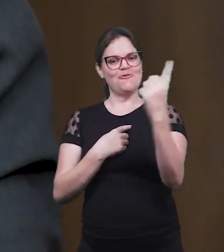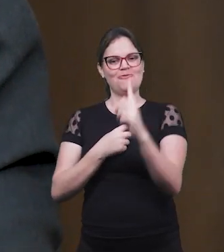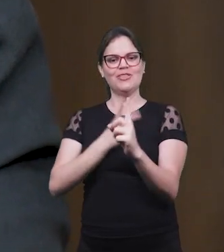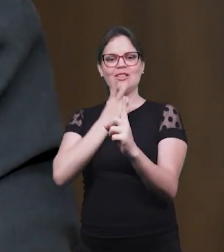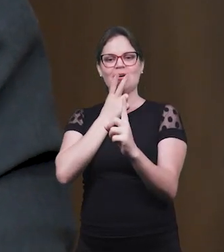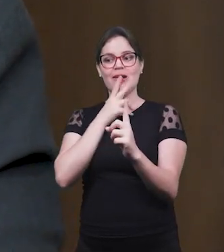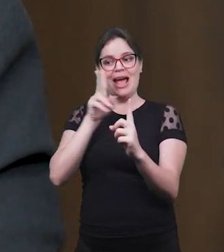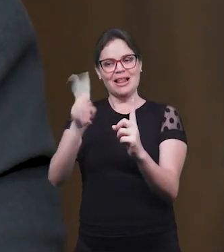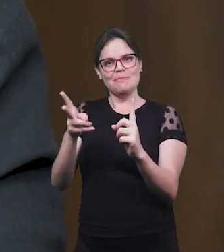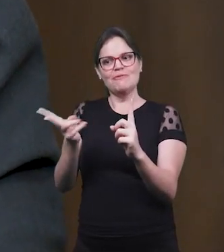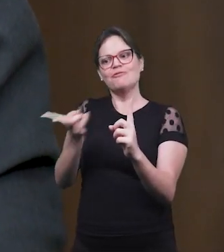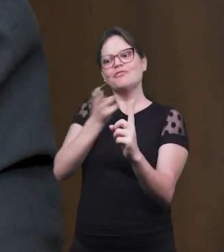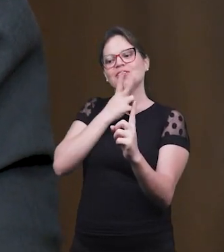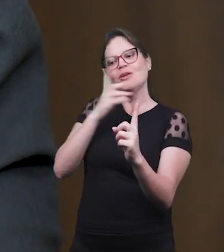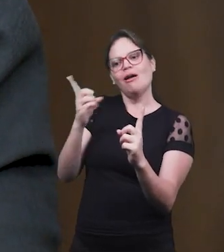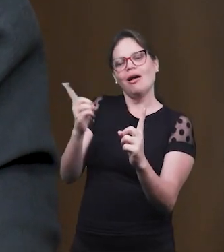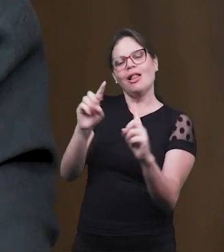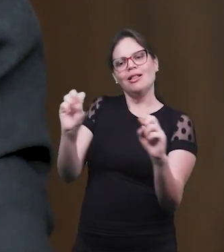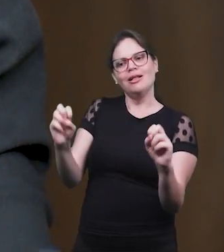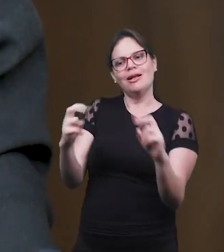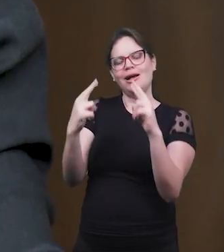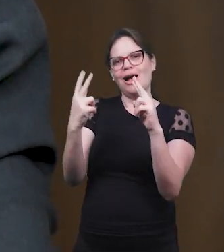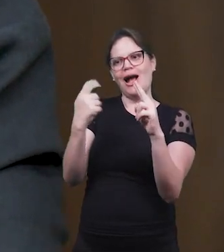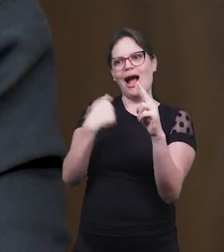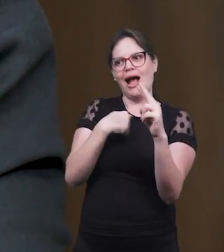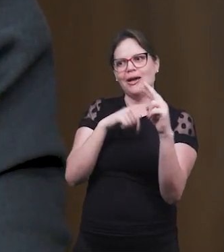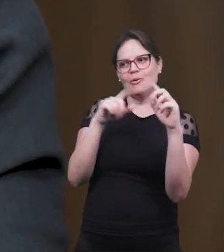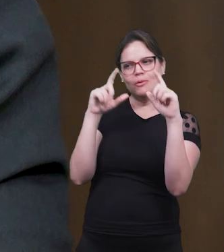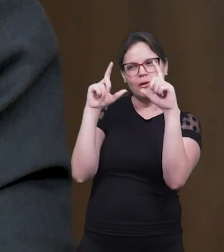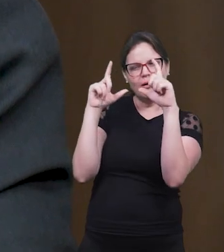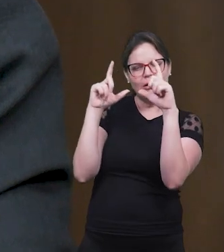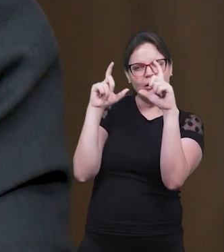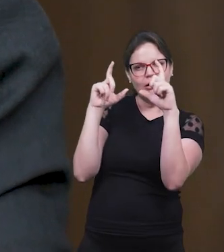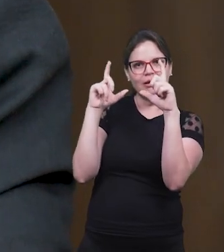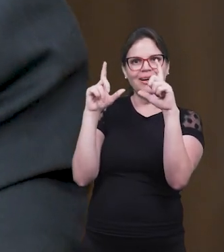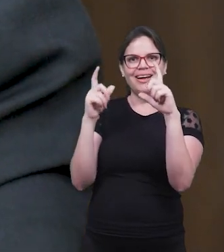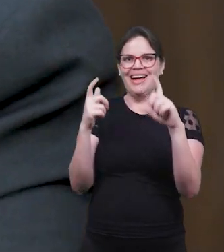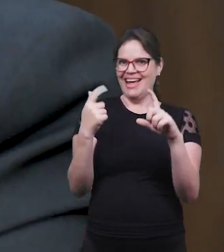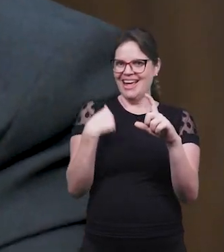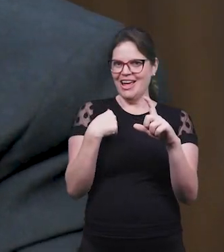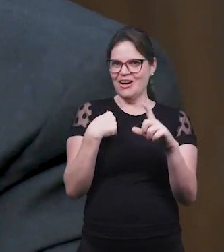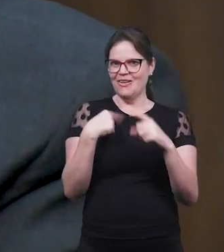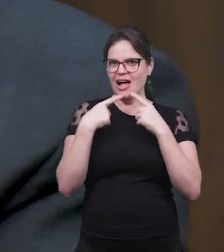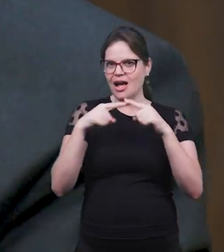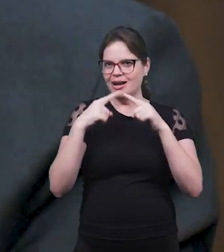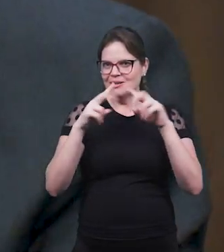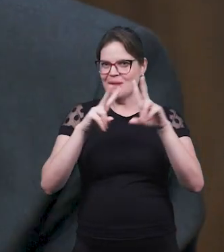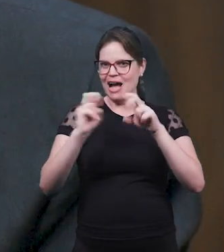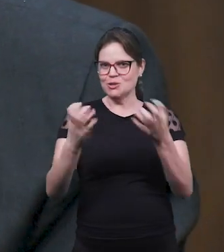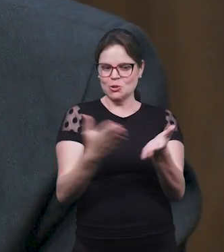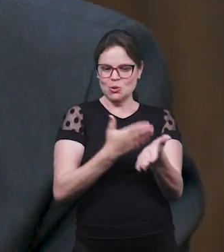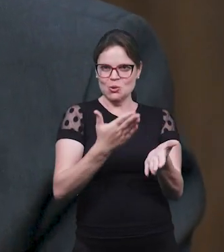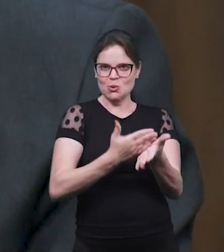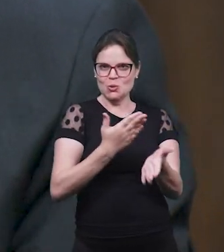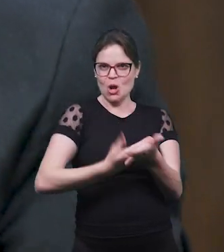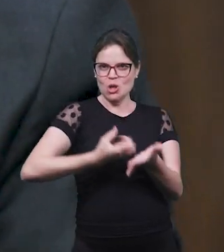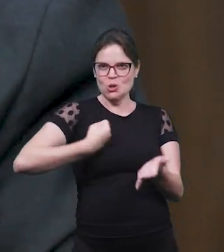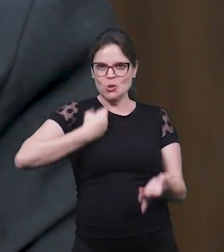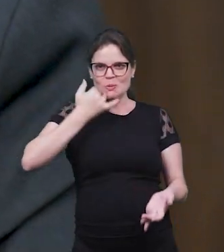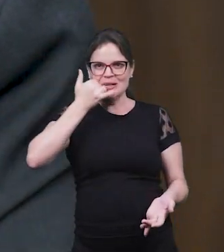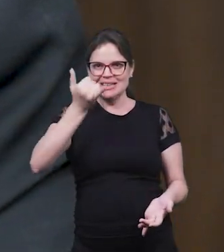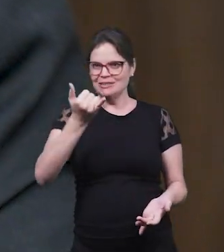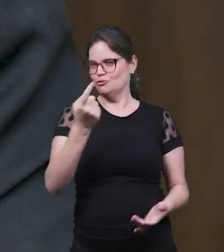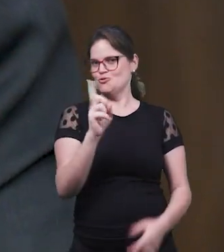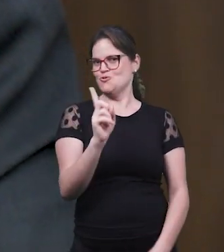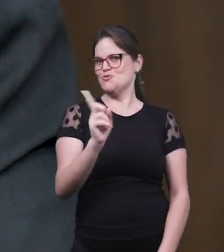Valéria apareceu ali. Então, eu não posso reclamar de catálogo telefônico, porque por causa de catálogo telefônico eu a conheci. Coisa boa.